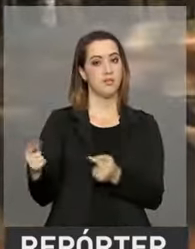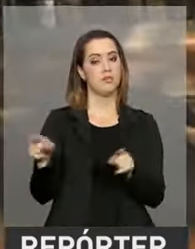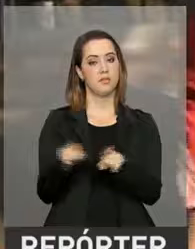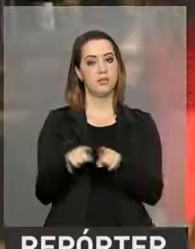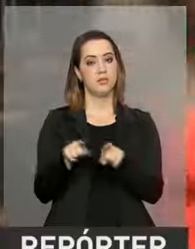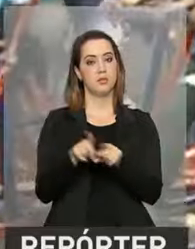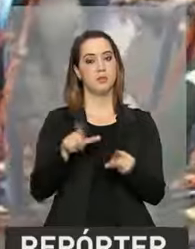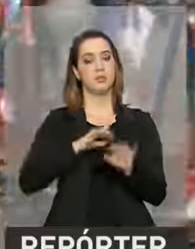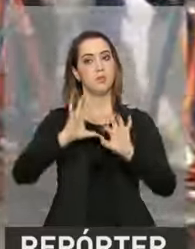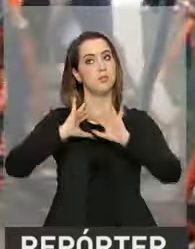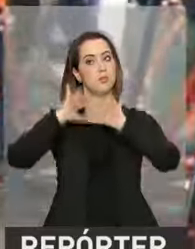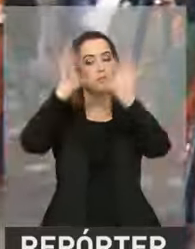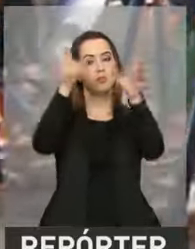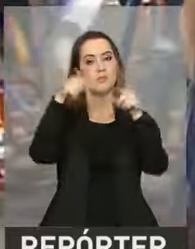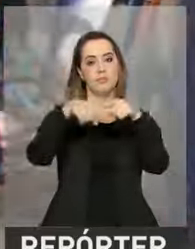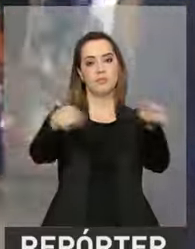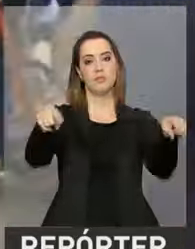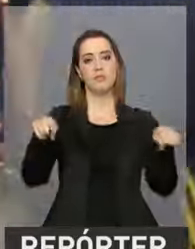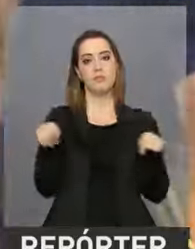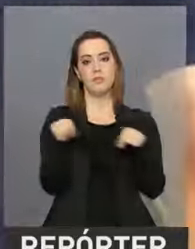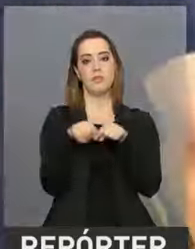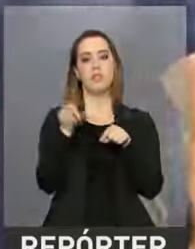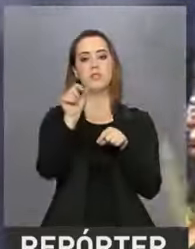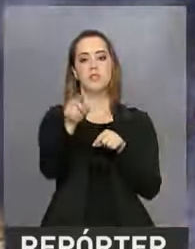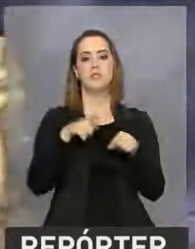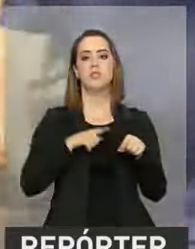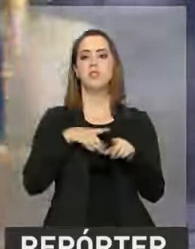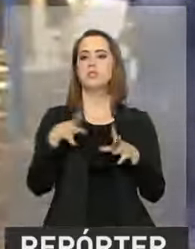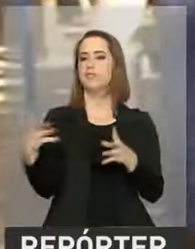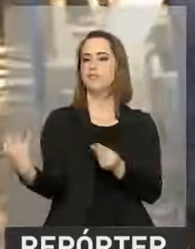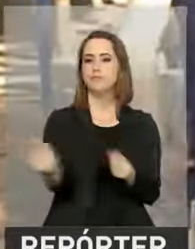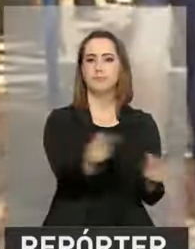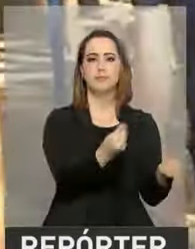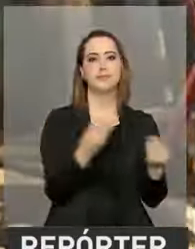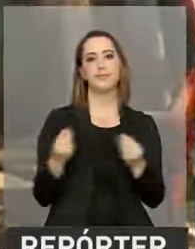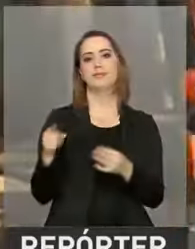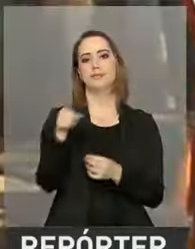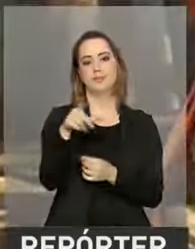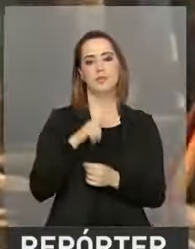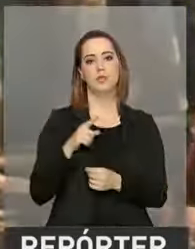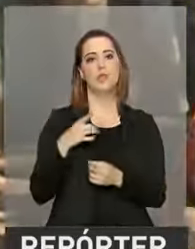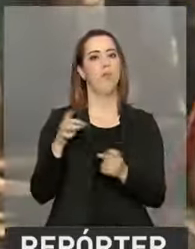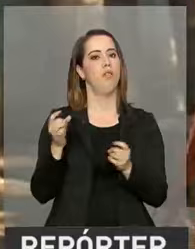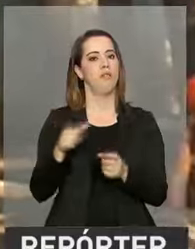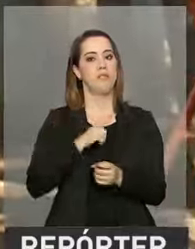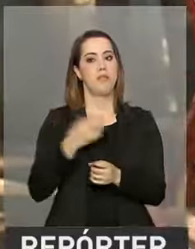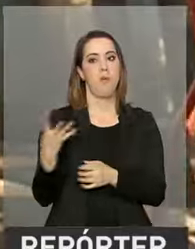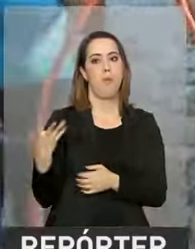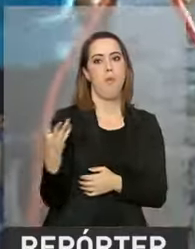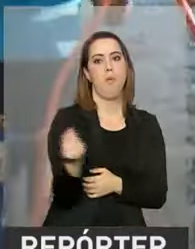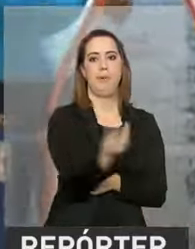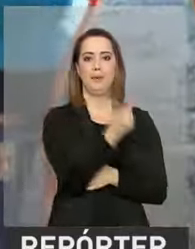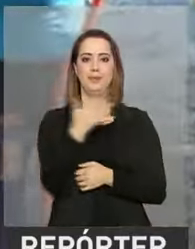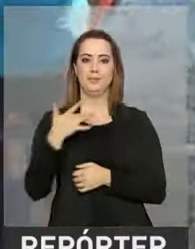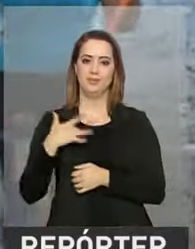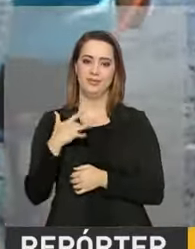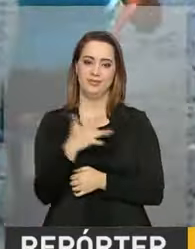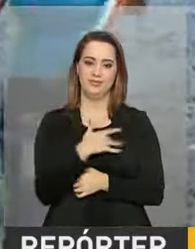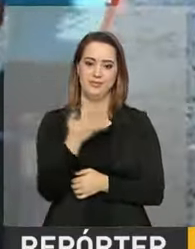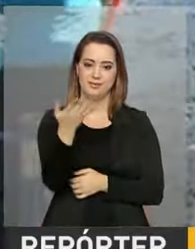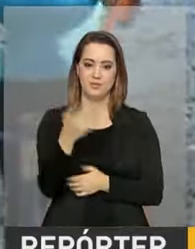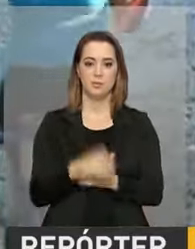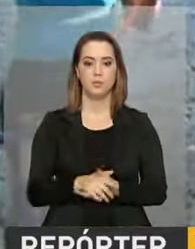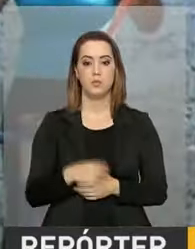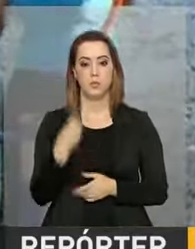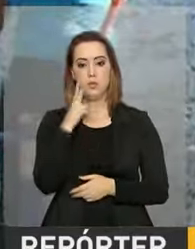vôlei nessa quadra e os aparelhos de ginástica ficam lotados. Sobra benefício para a saúde. A gente acredita que a atenção básica